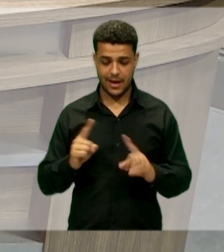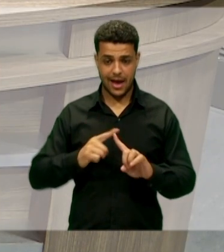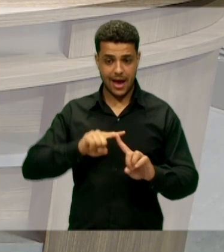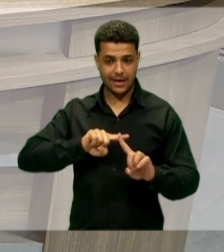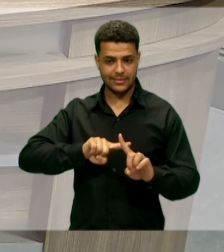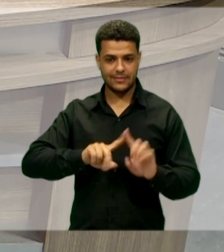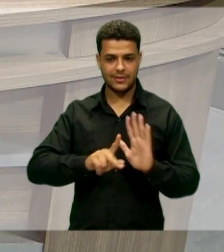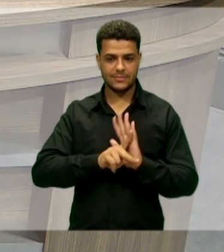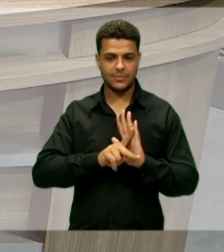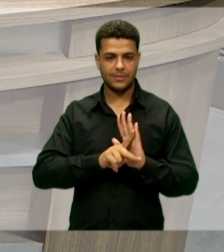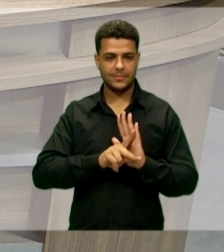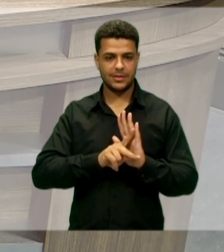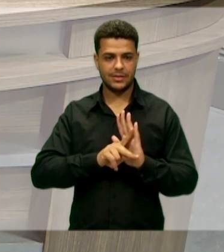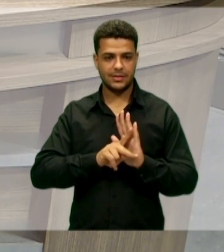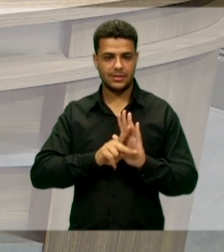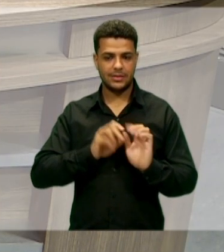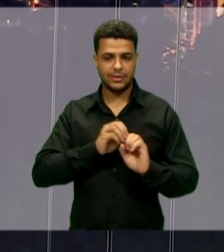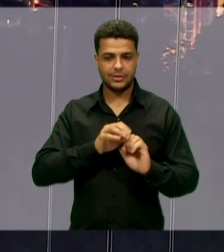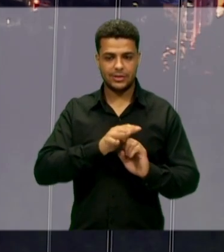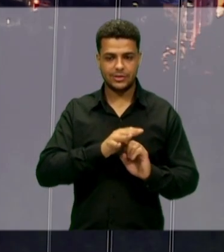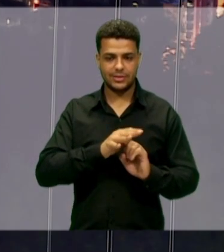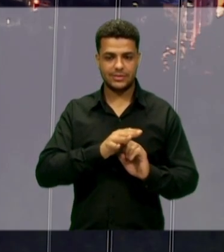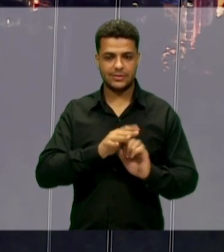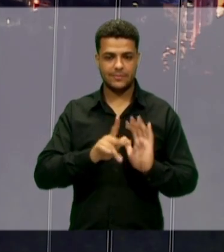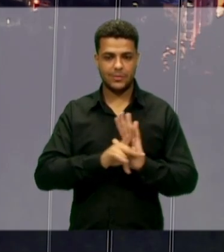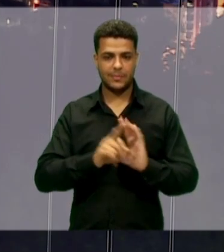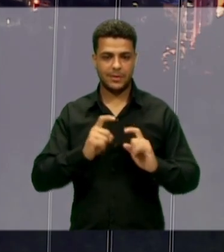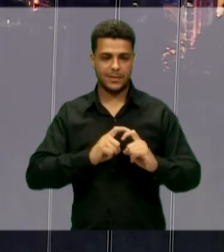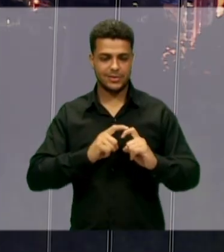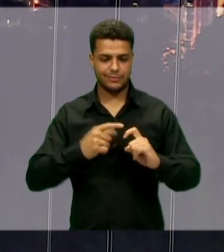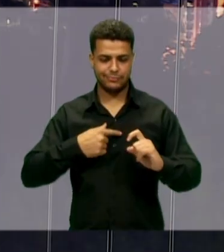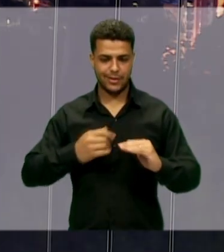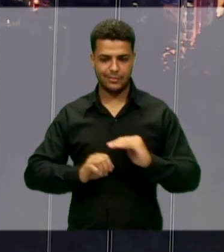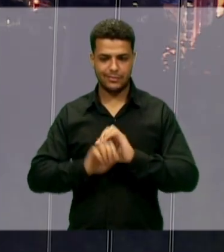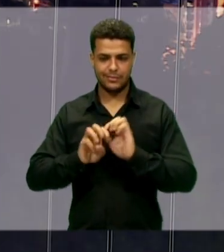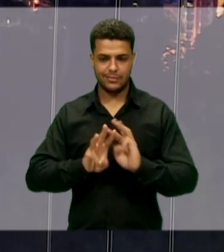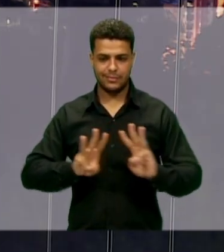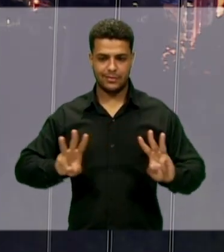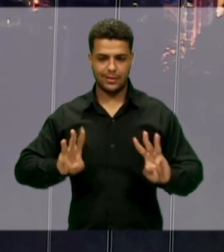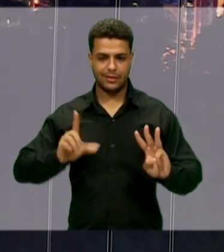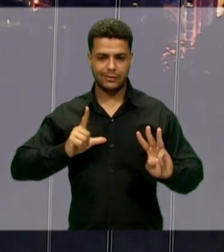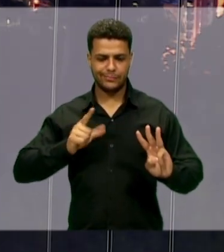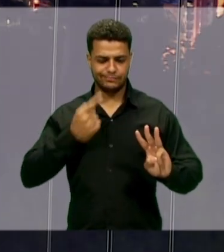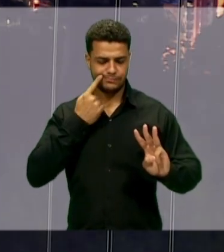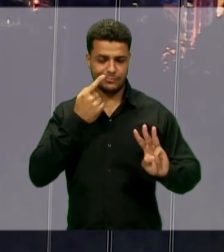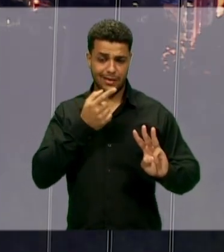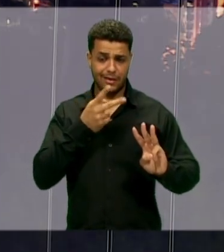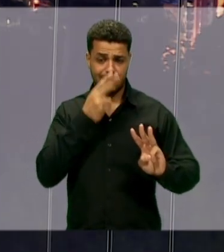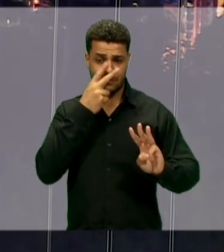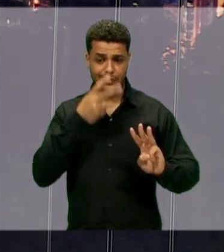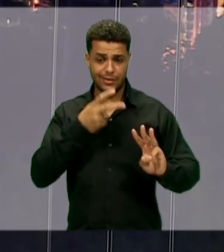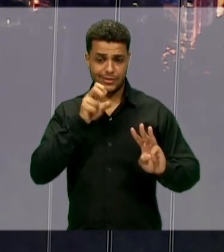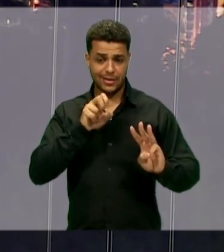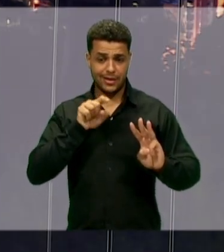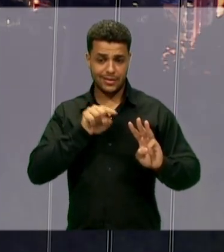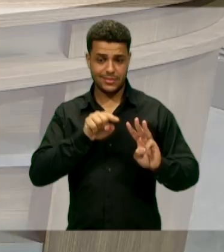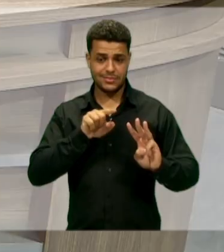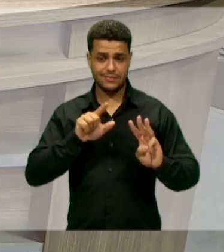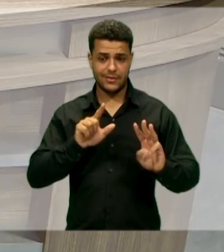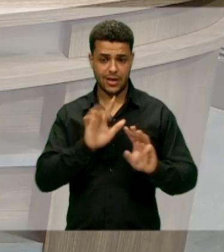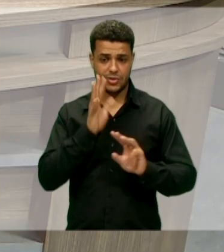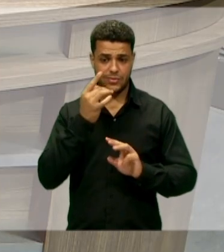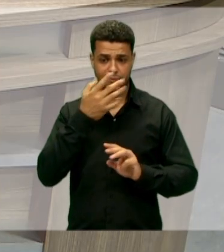indicação médica. Não é entrar lá na internet, pesquisar qualquer coisa e achar que aquilo ali é que vai resolver o